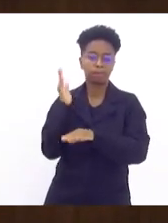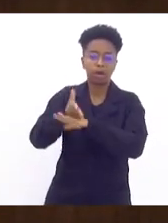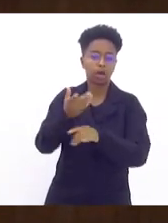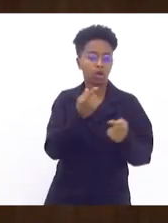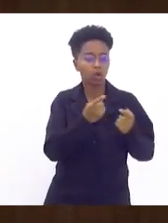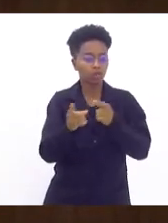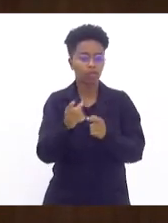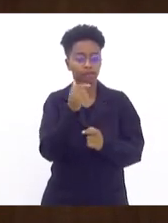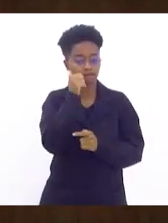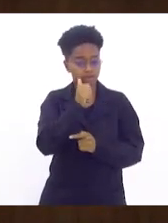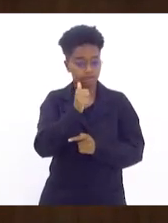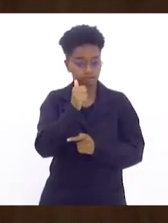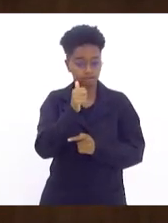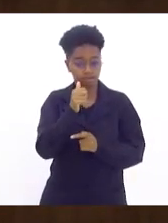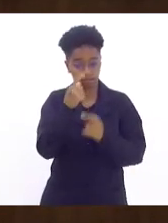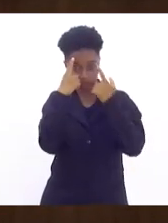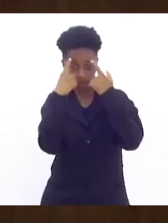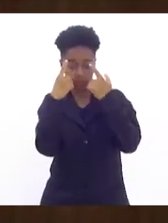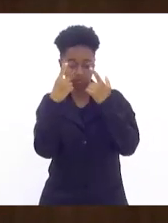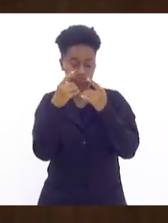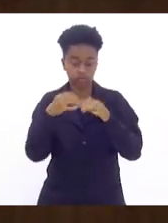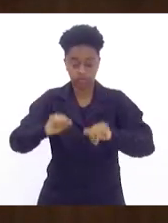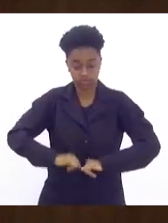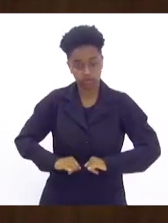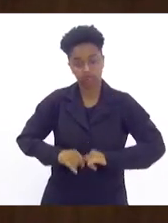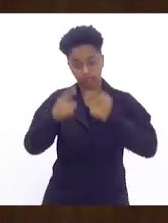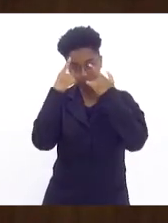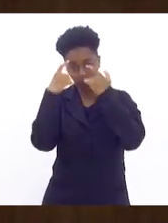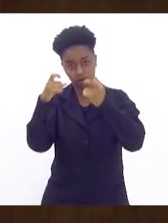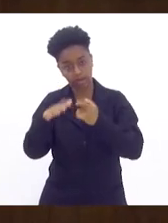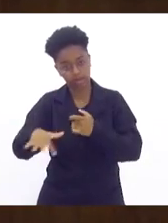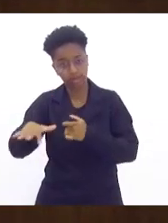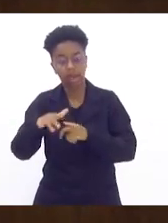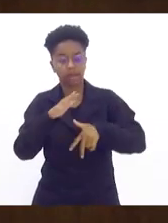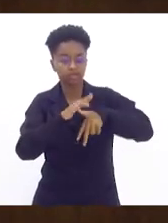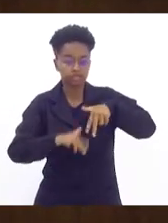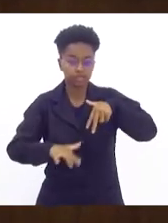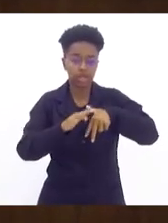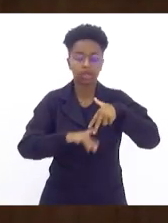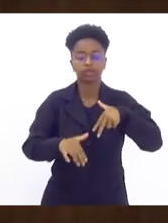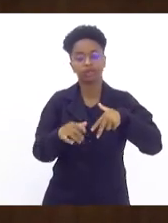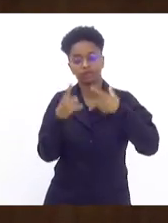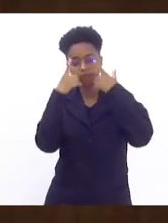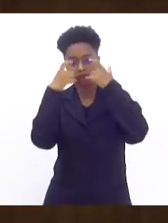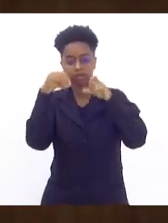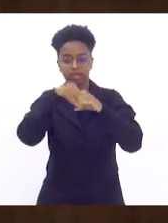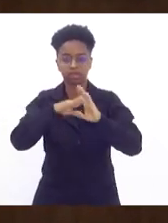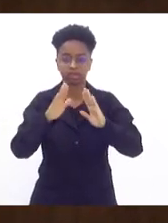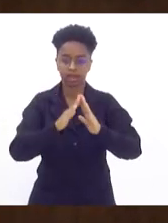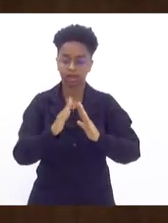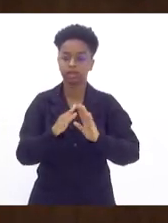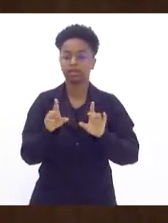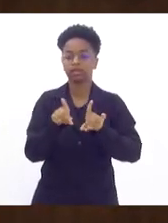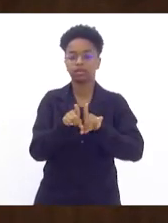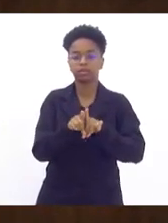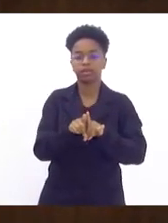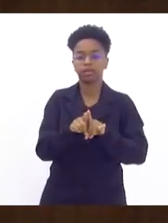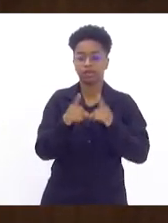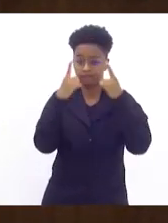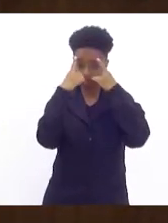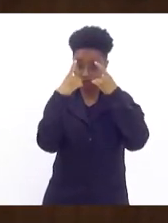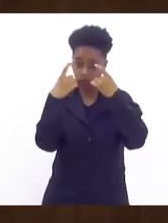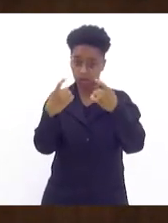violências que as mulheres do campo vive né as violências de gênero violência domésticas violência